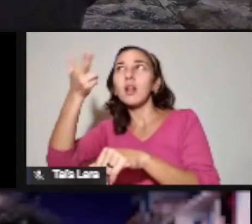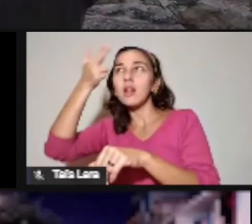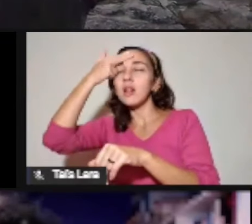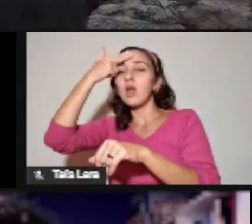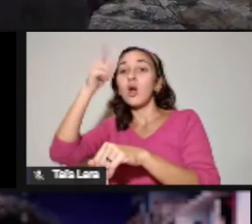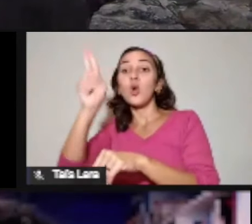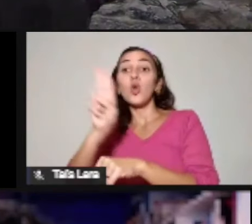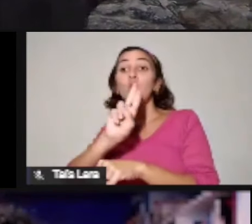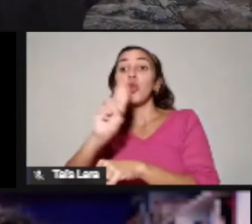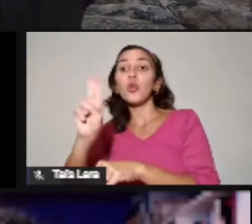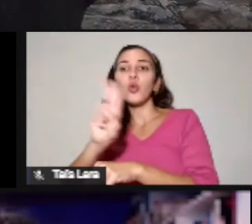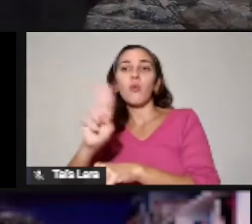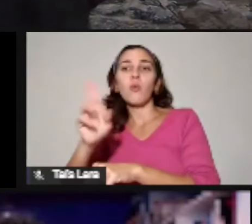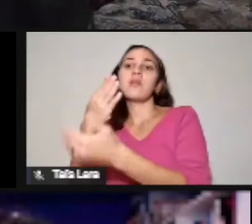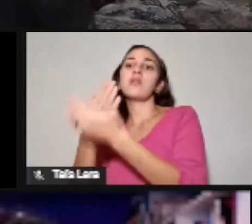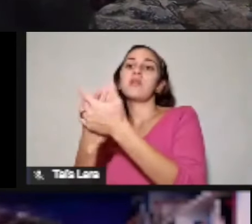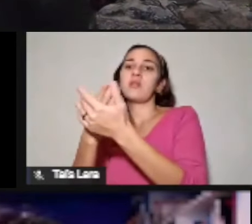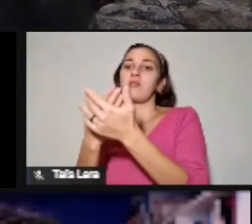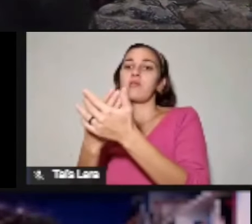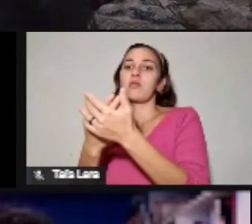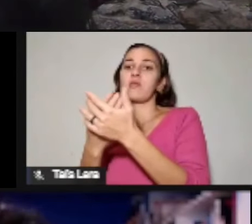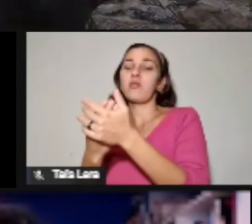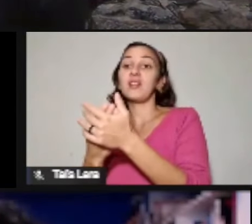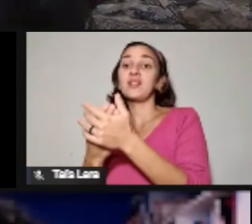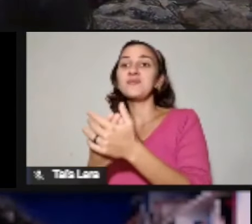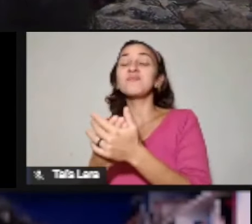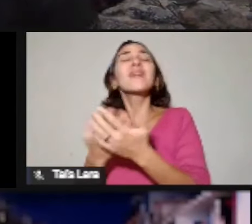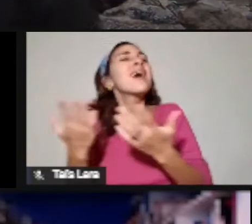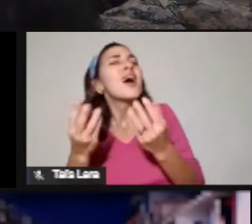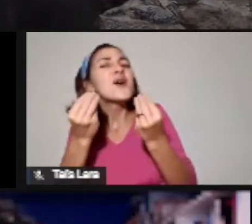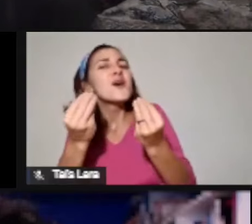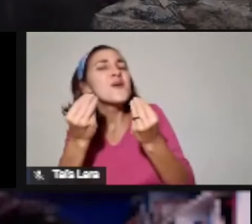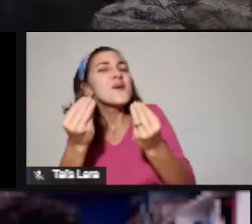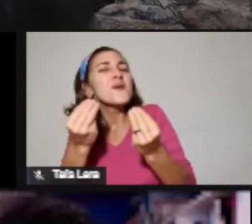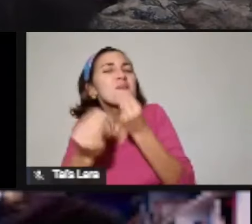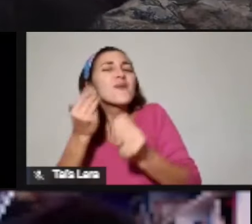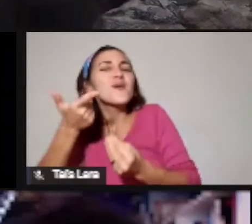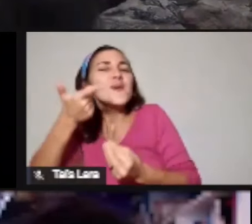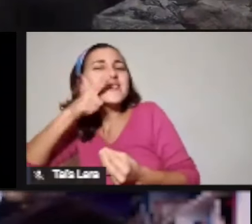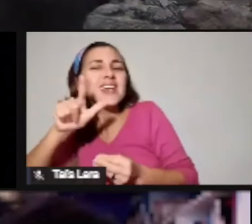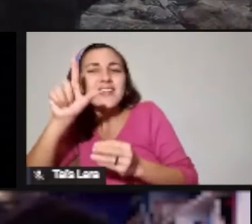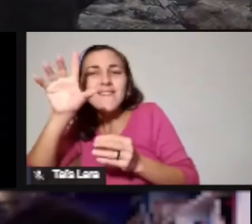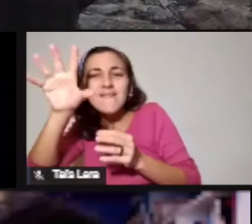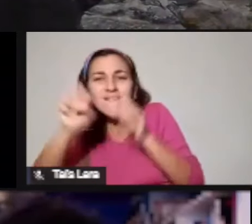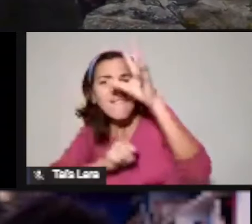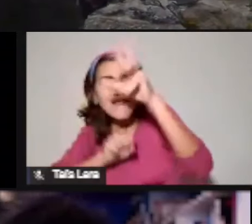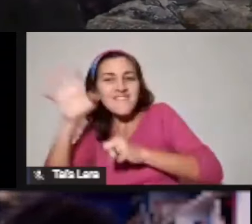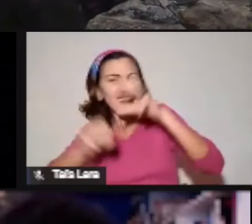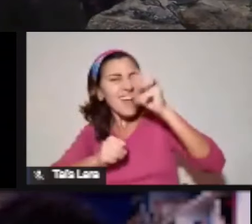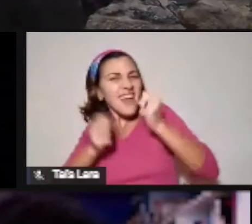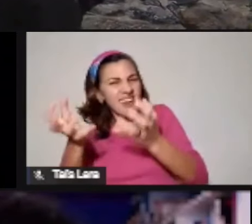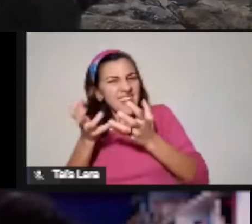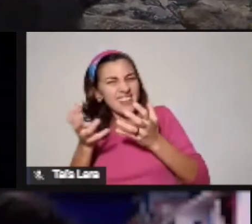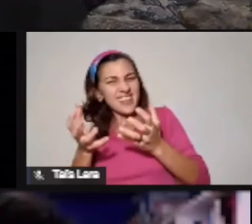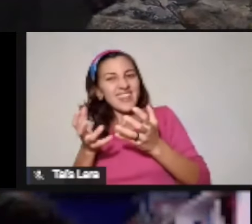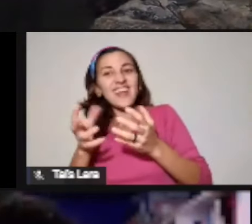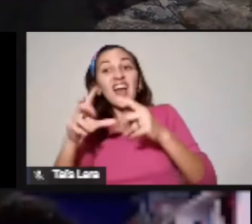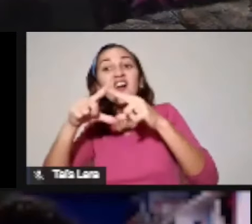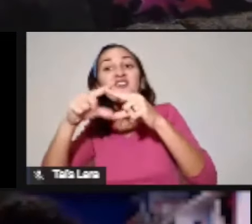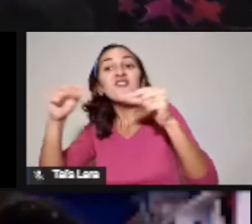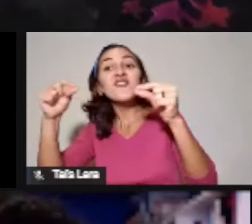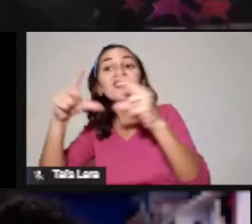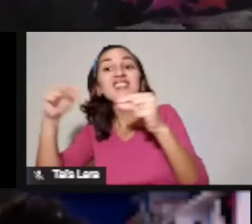Estou agora aqui, ó, pegando a ponta da fitinha e jogando no meu olho aqui, todo alegre, né, para fazer